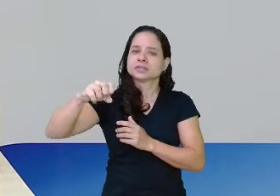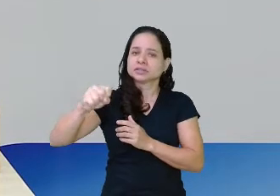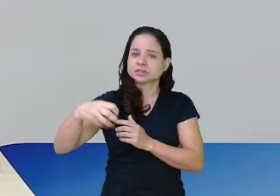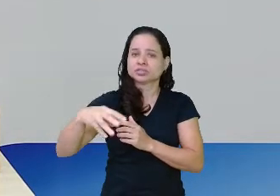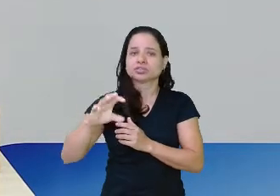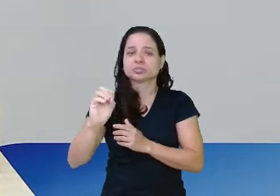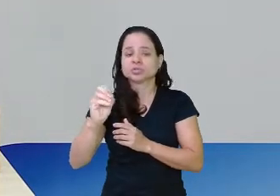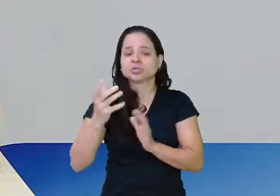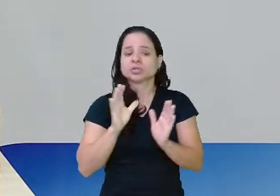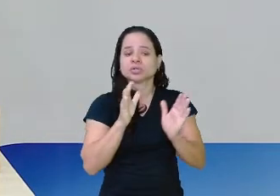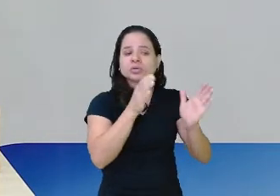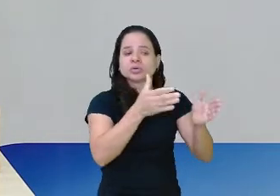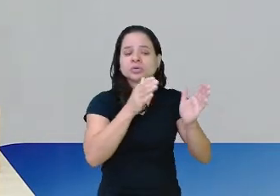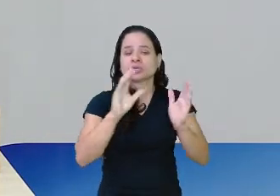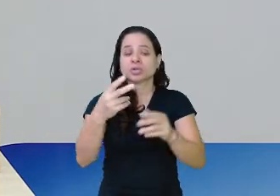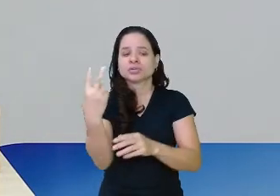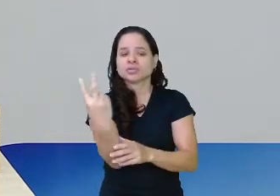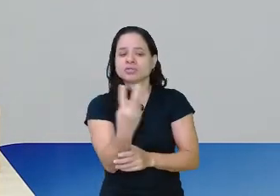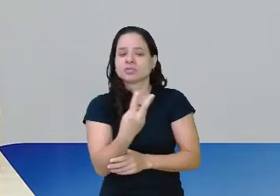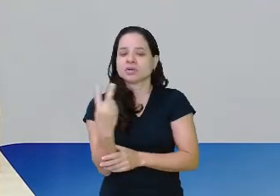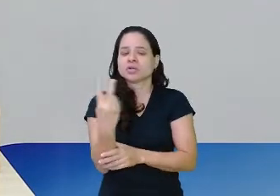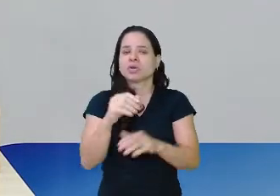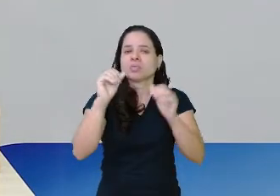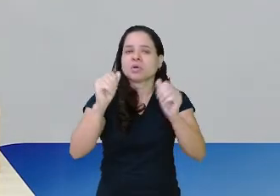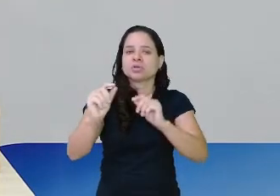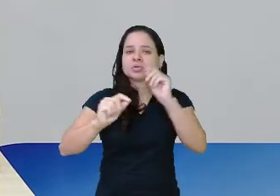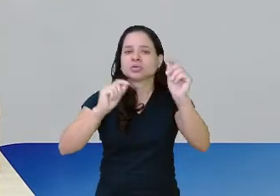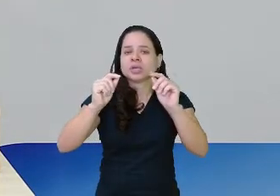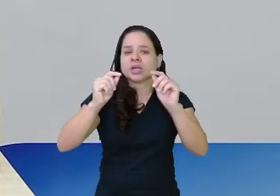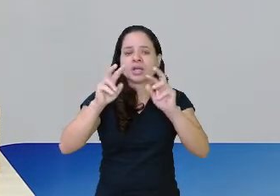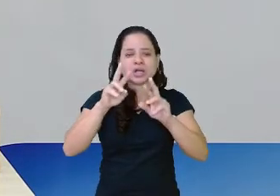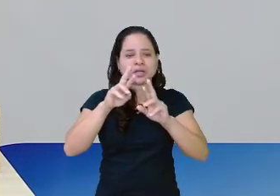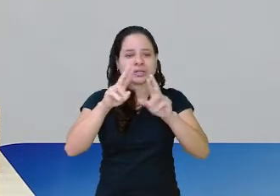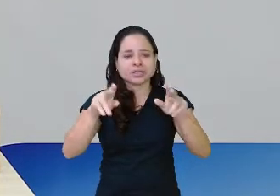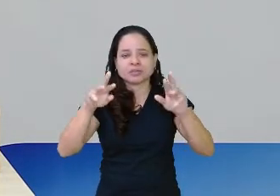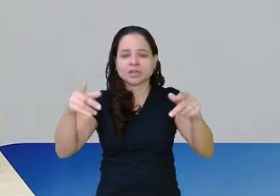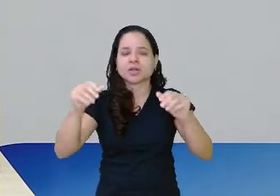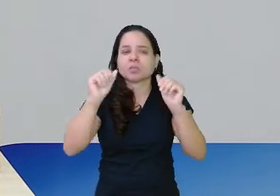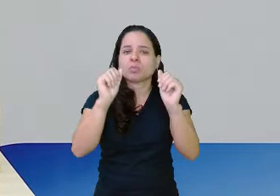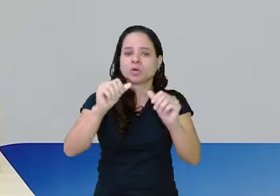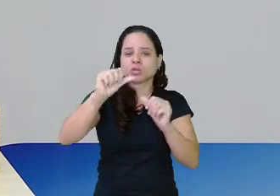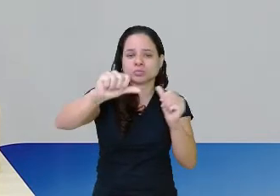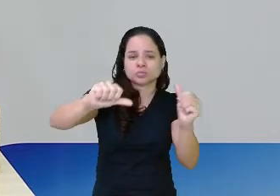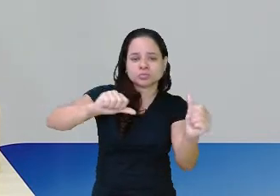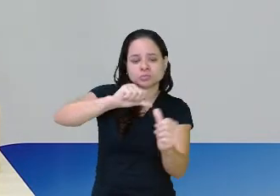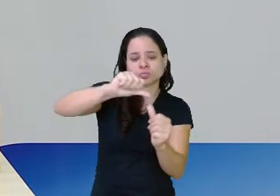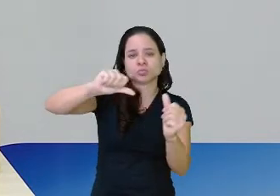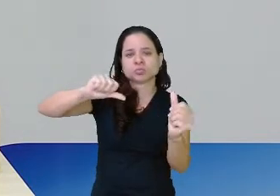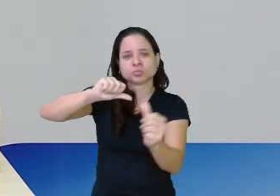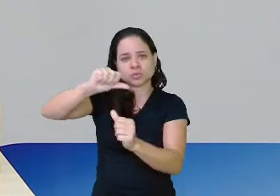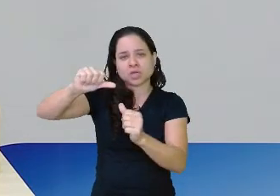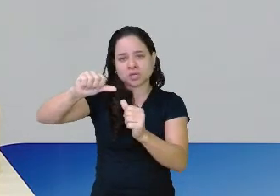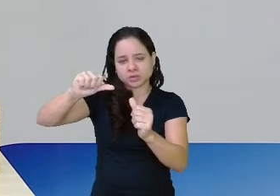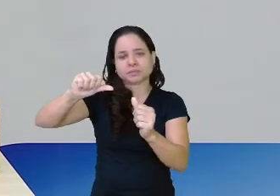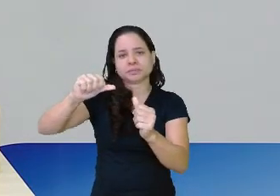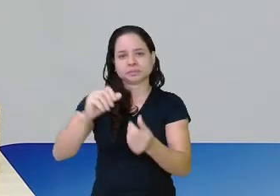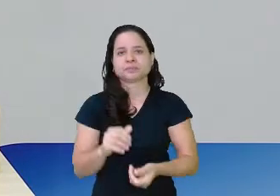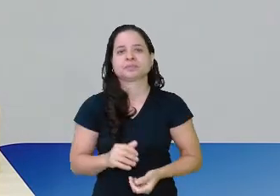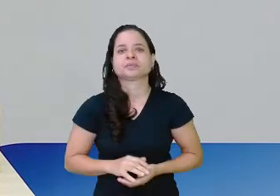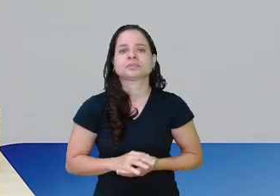determinada posição, os valores podem variar. Os valores podem ser